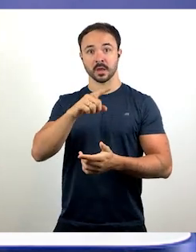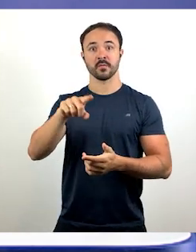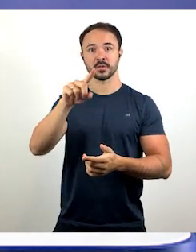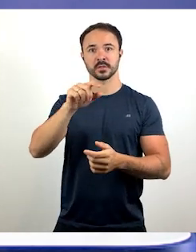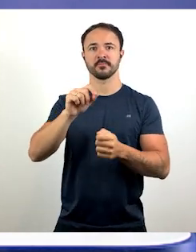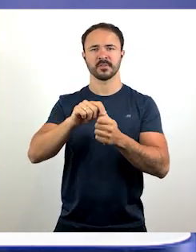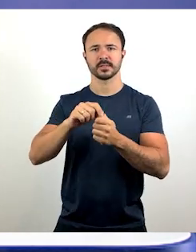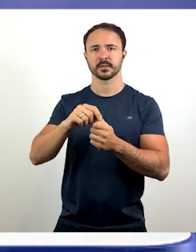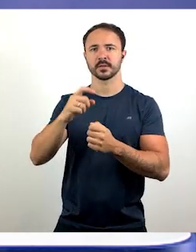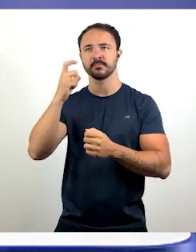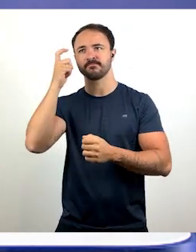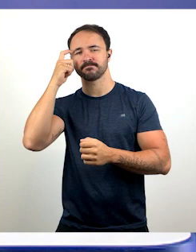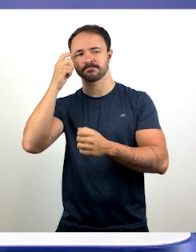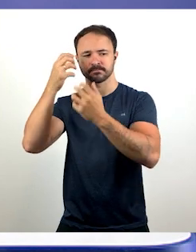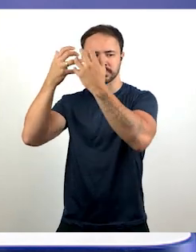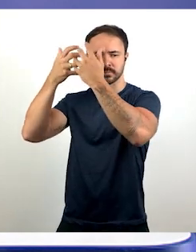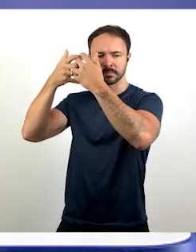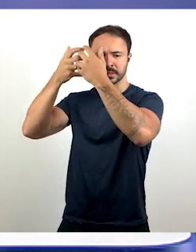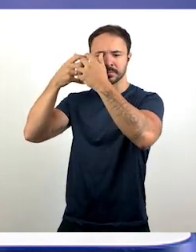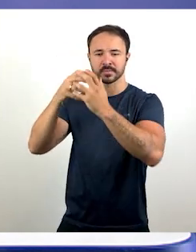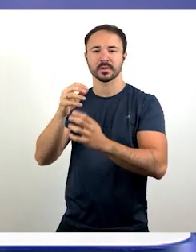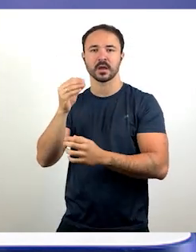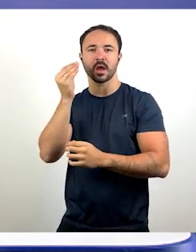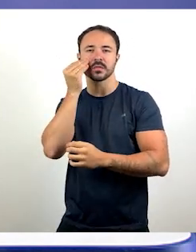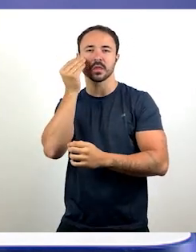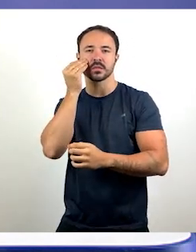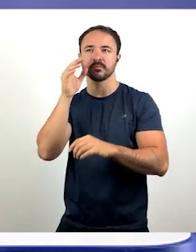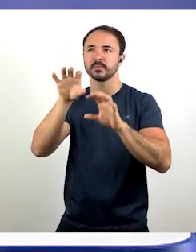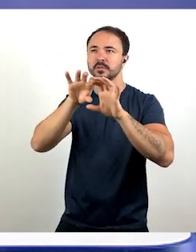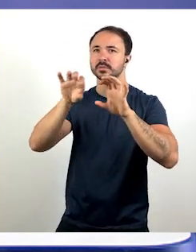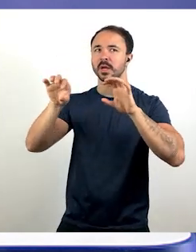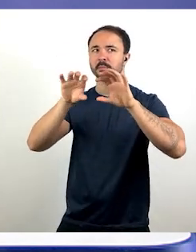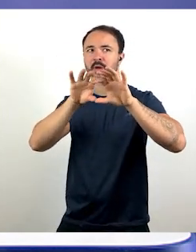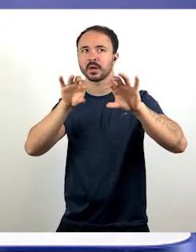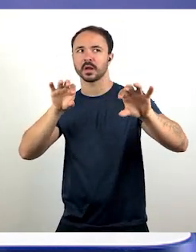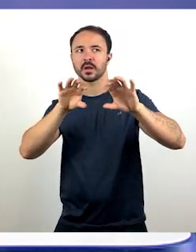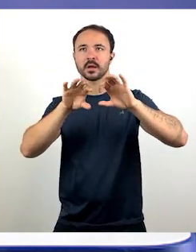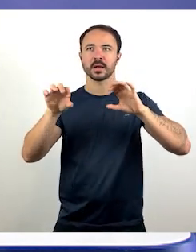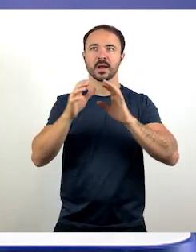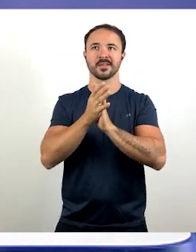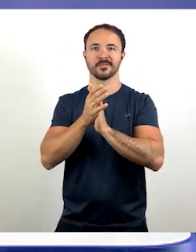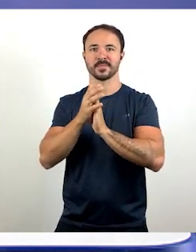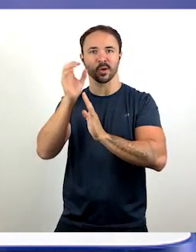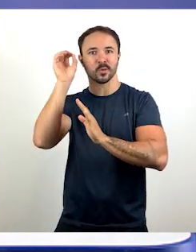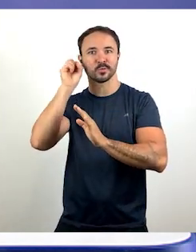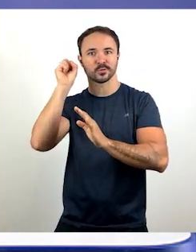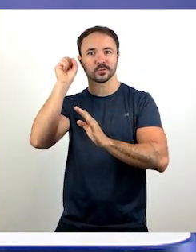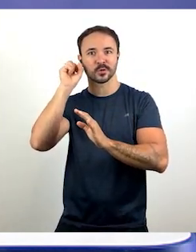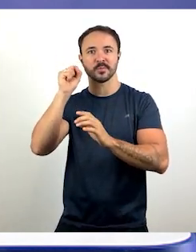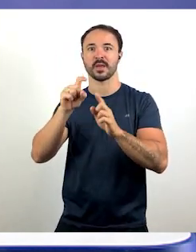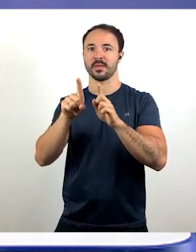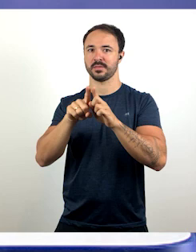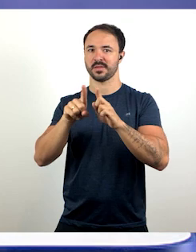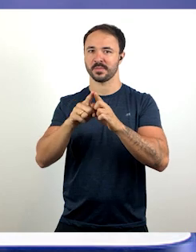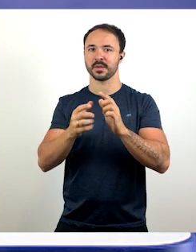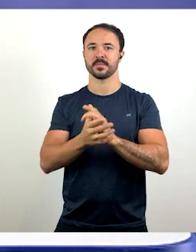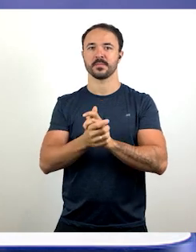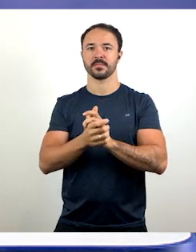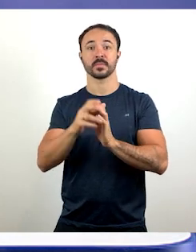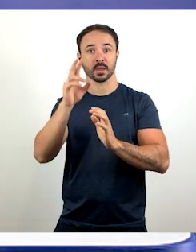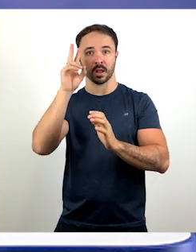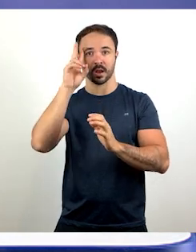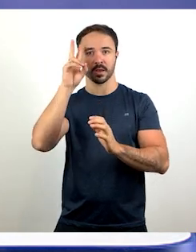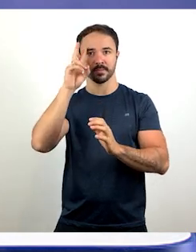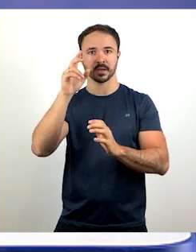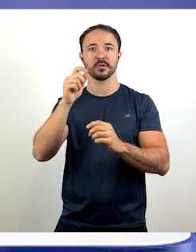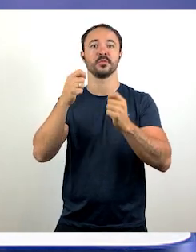e você faz esse exercício mental tentando separar cada um dos pontos das letras.